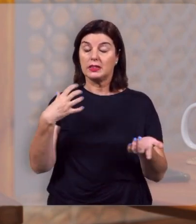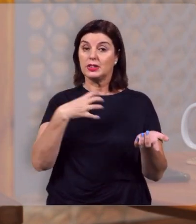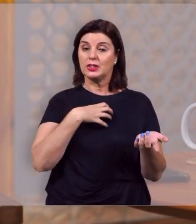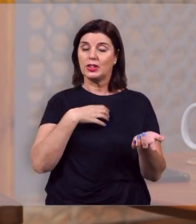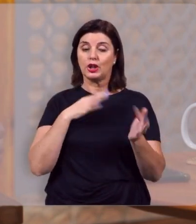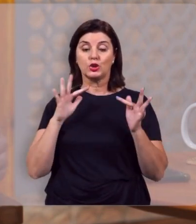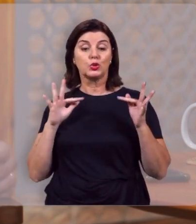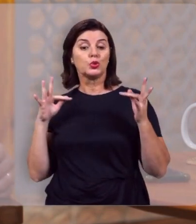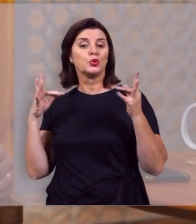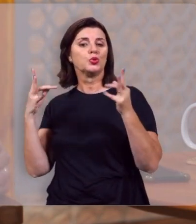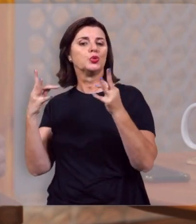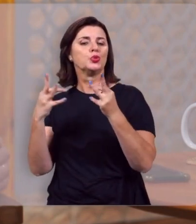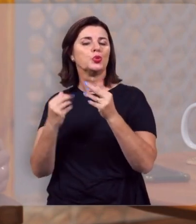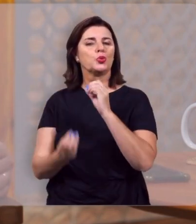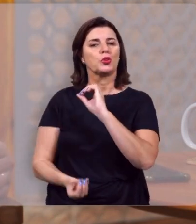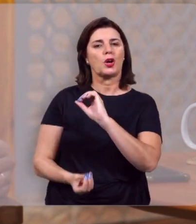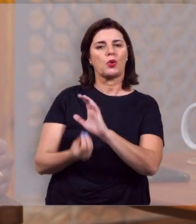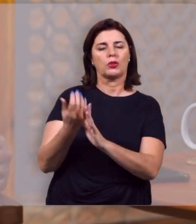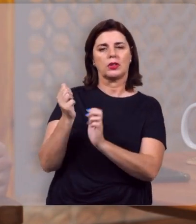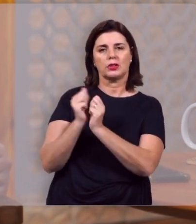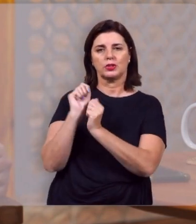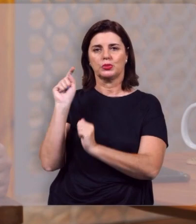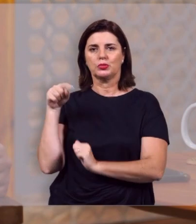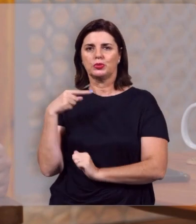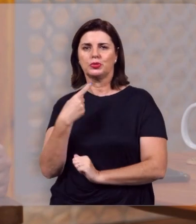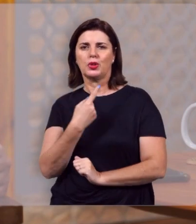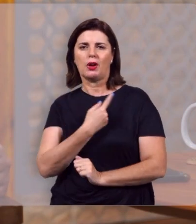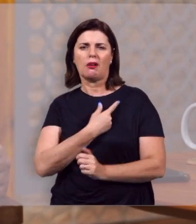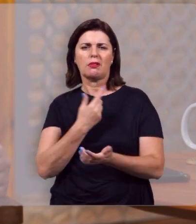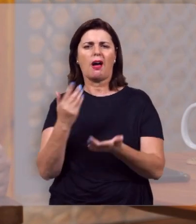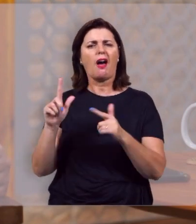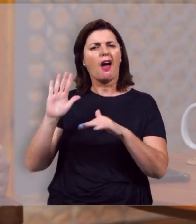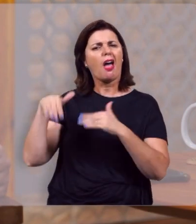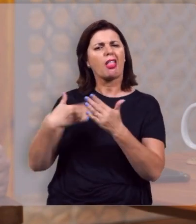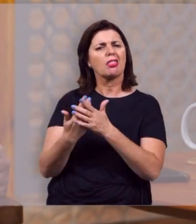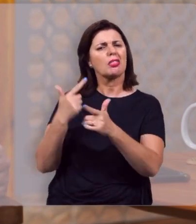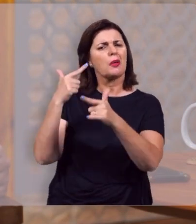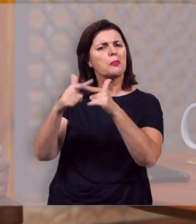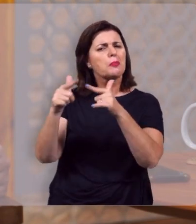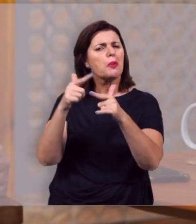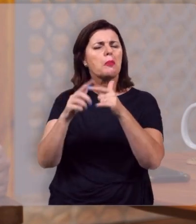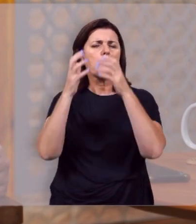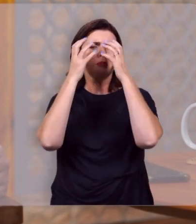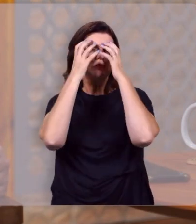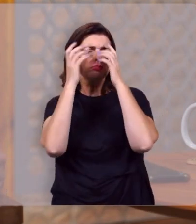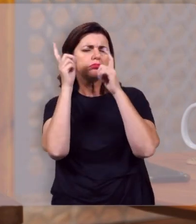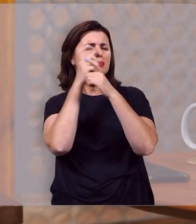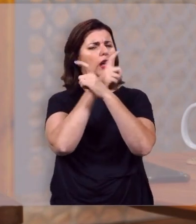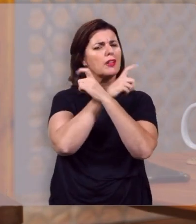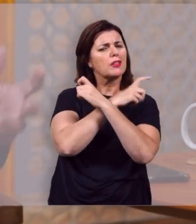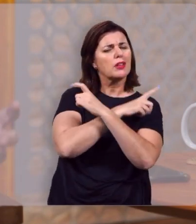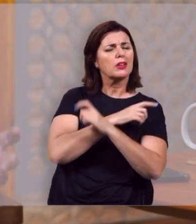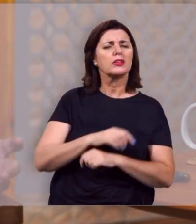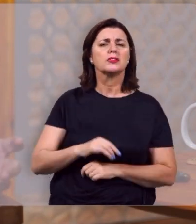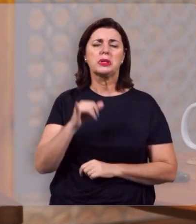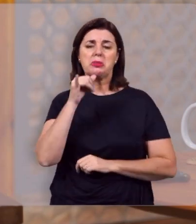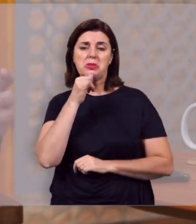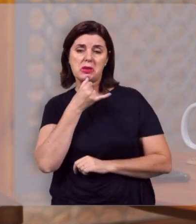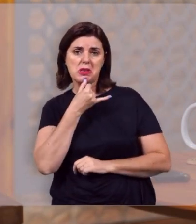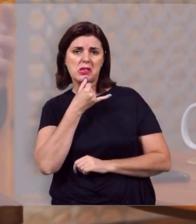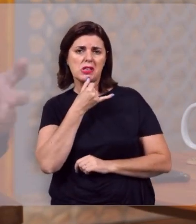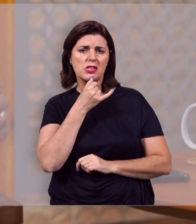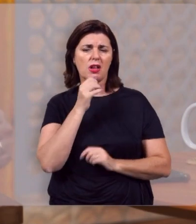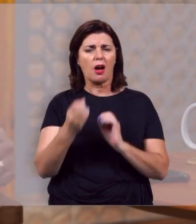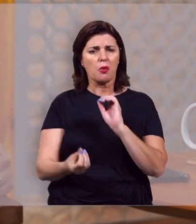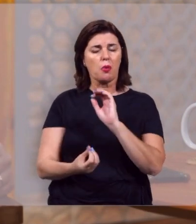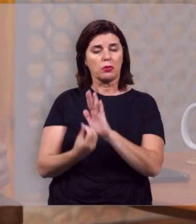maneira, tudo que acontece à nossa volta, mesmo as adversidades, mesmo os problemas, mesmo as frustrações